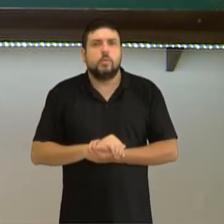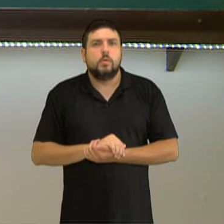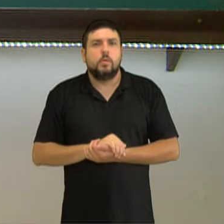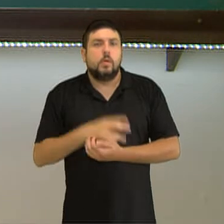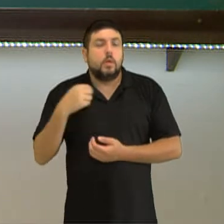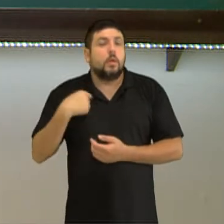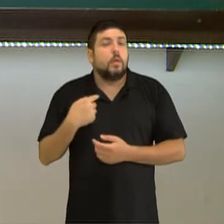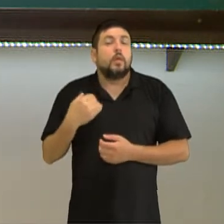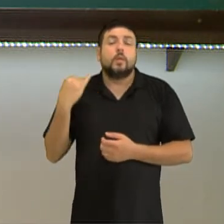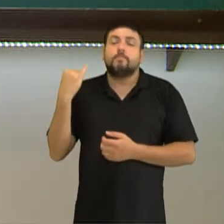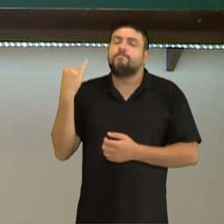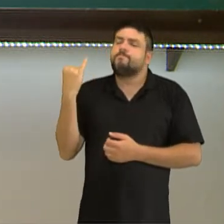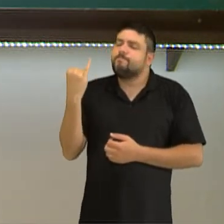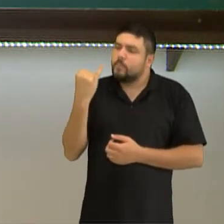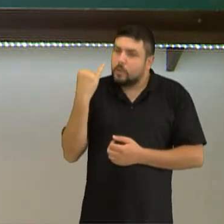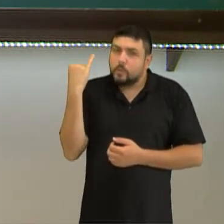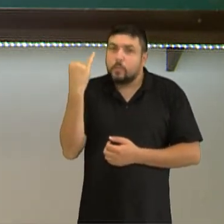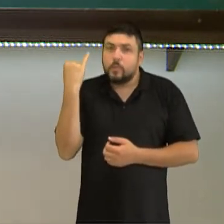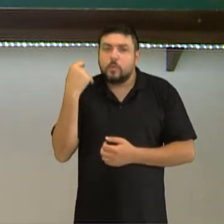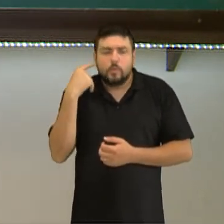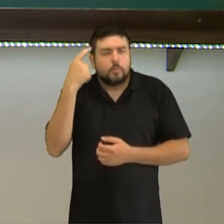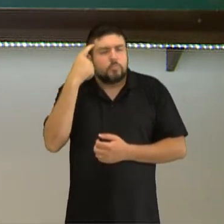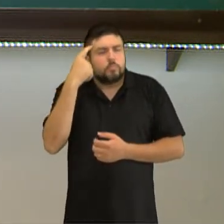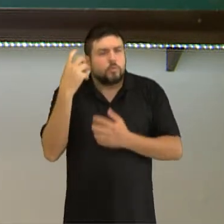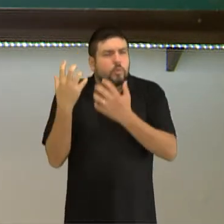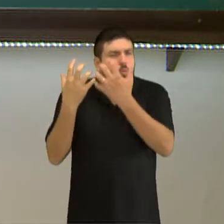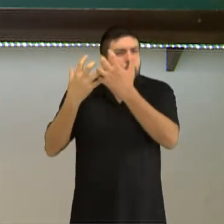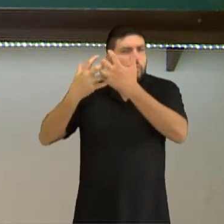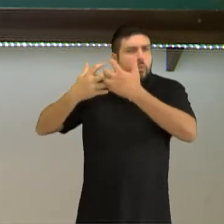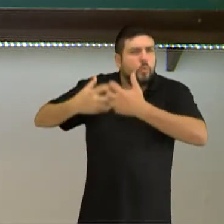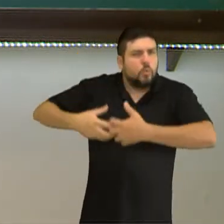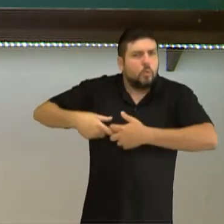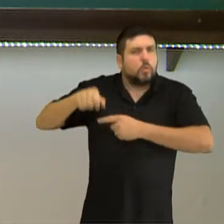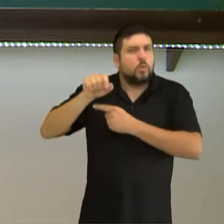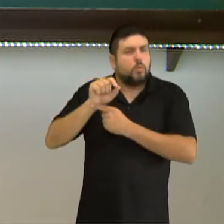mais importantes do seu dia a dia. Tudo isso envolve